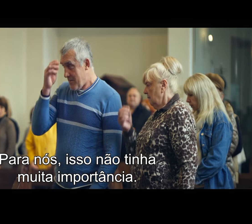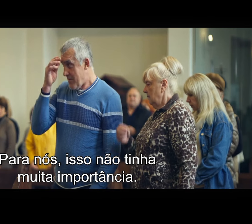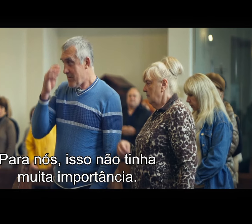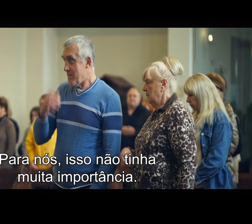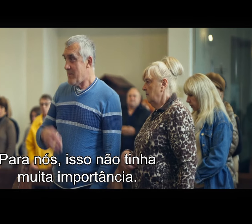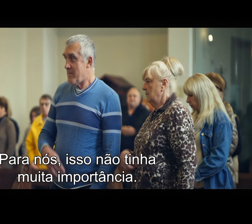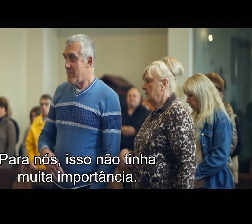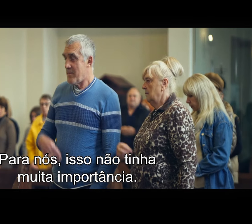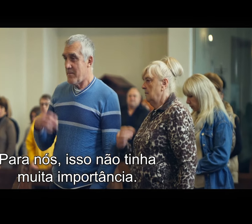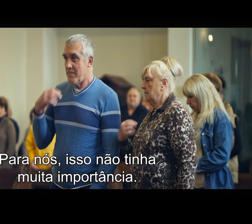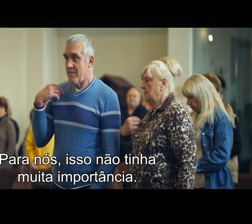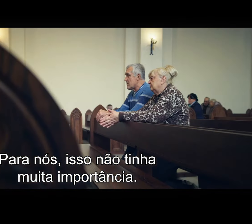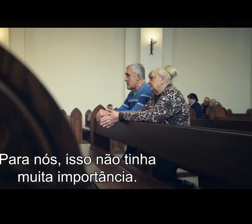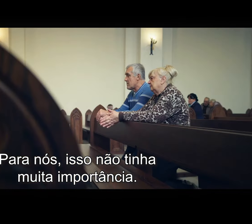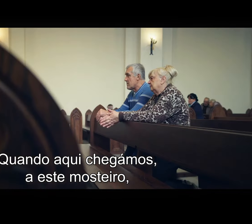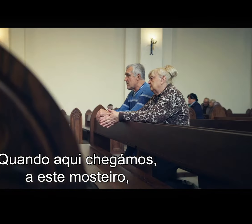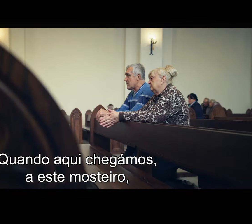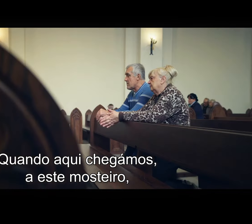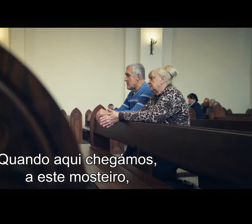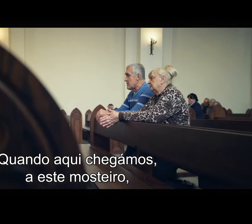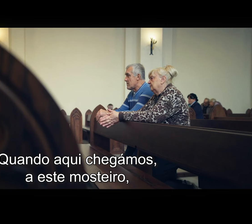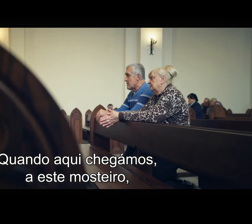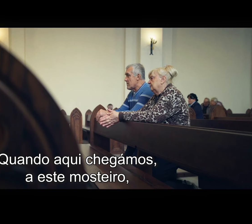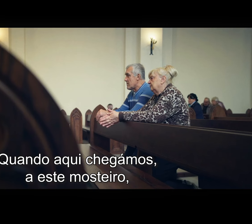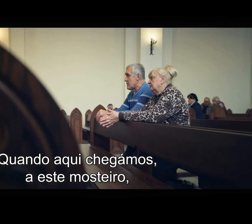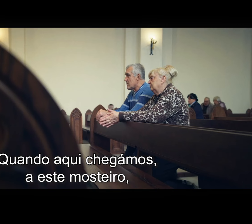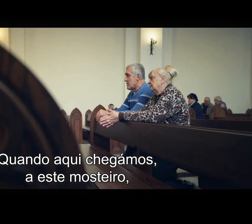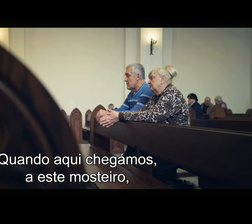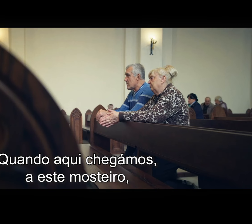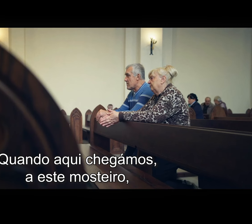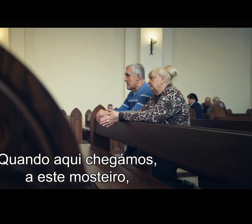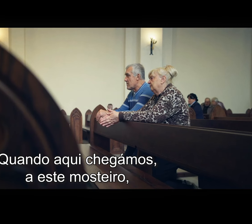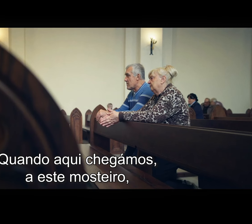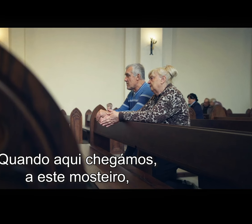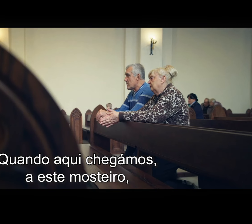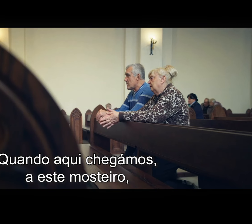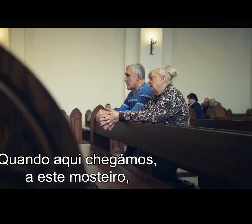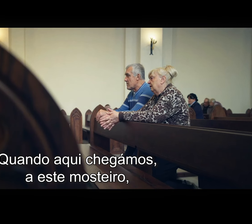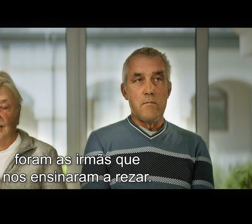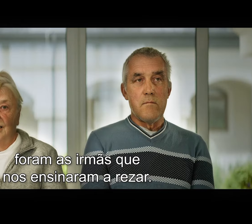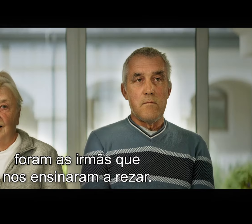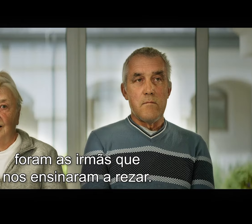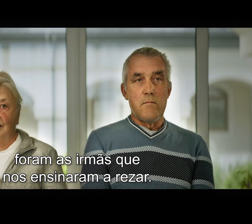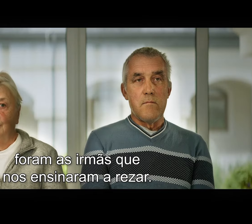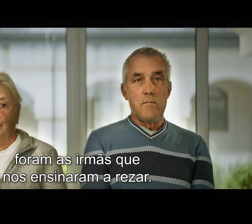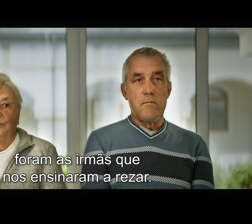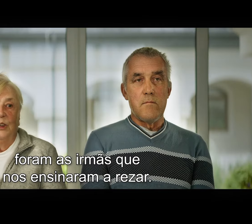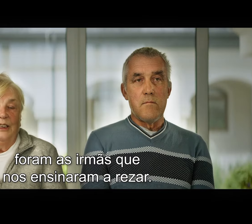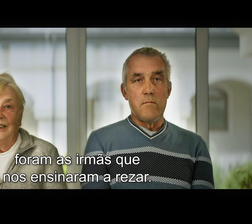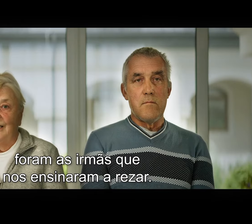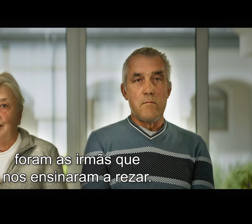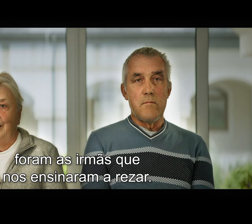muito significado, mas quando chegamos aqui, nos ensinamos, ensinamos